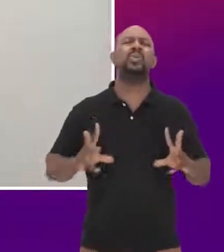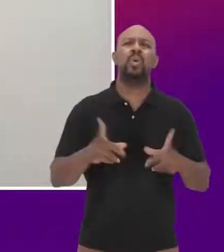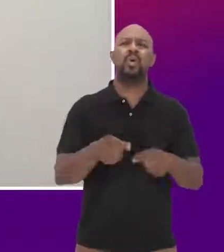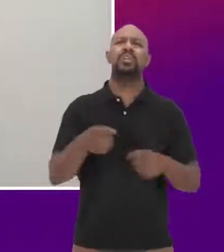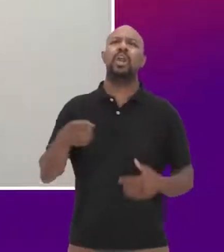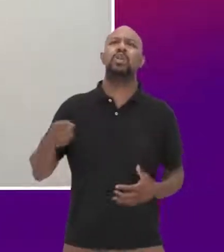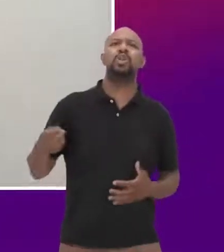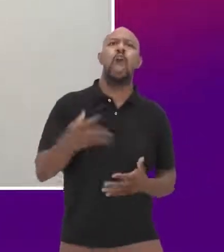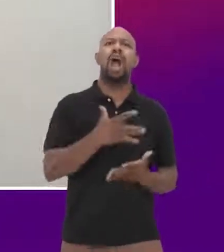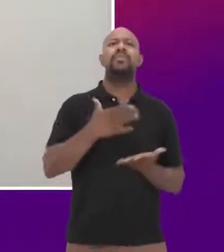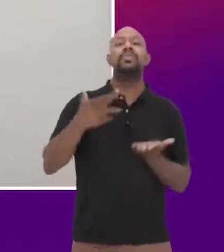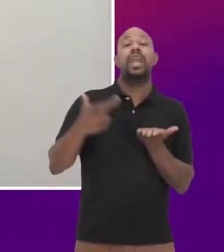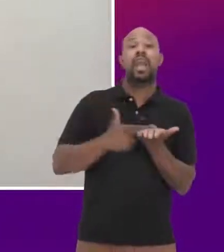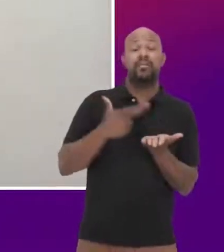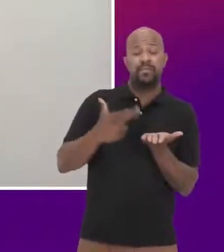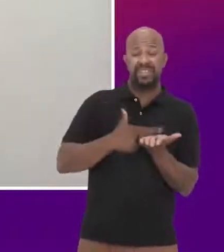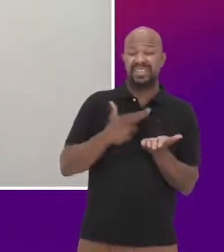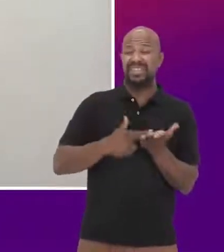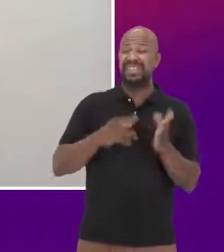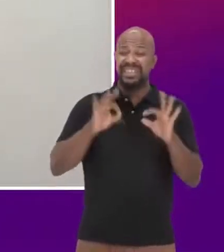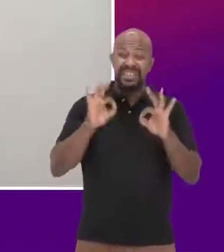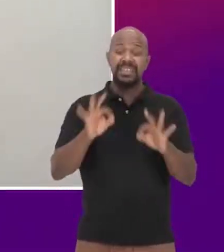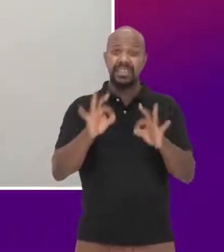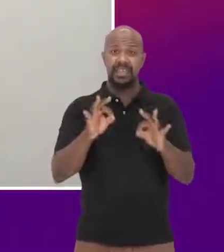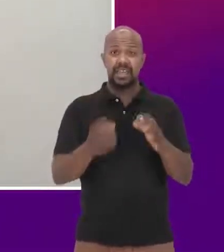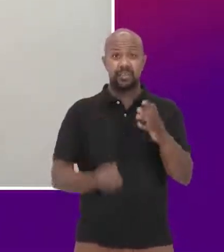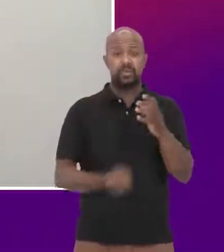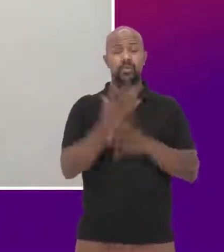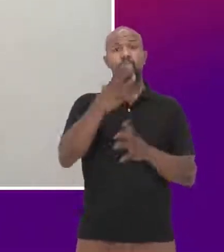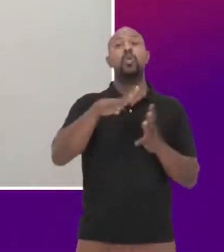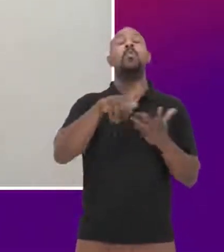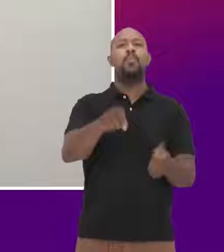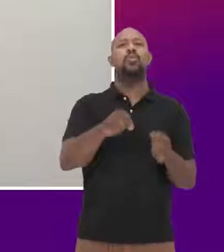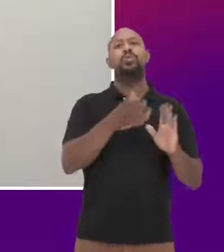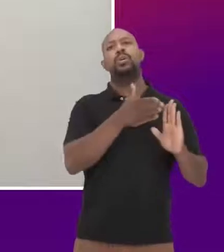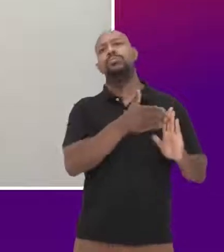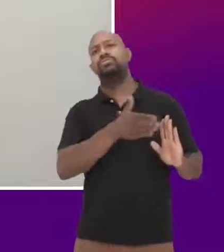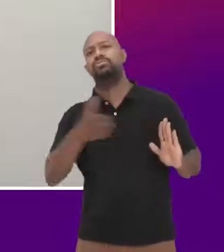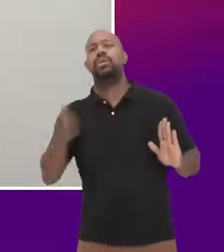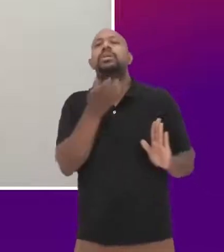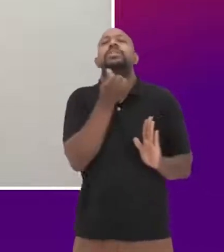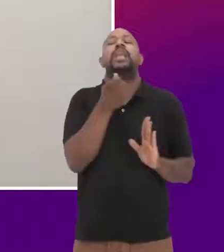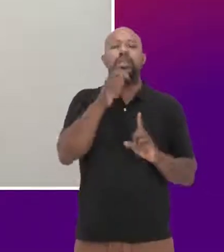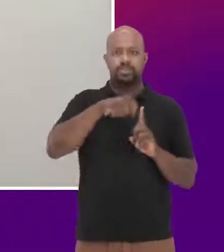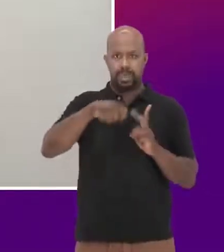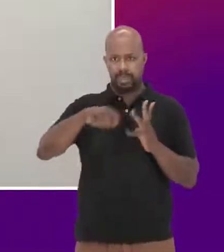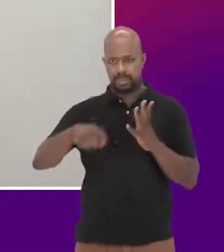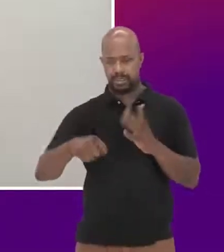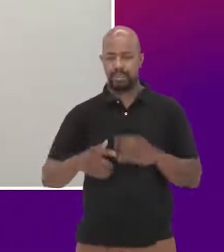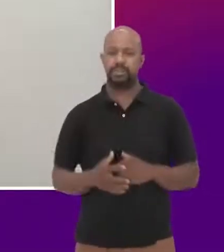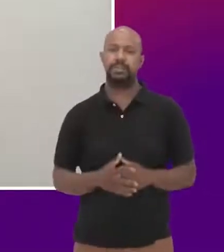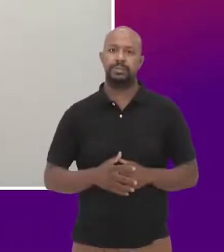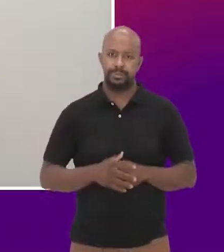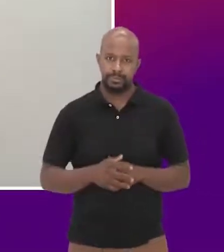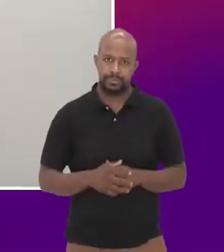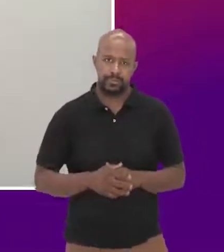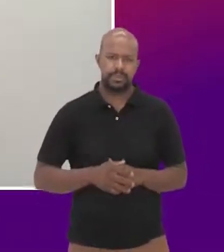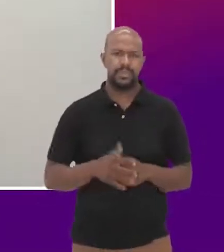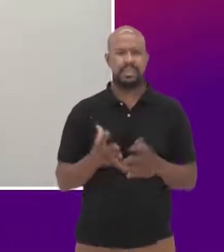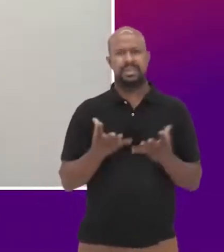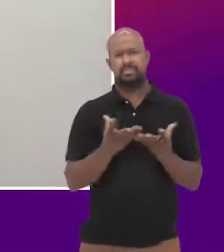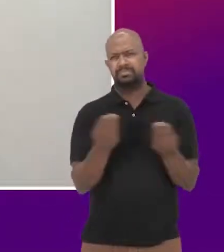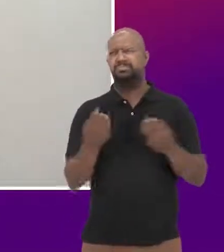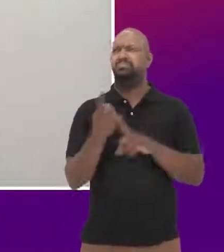novas revistas espetaculares que surgiram no mundo nos últimos 6 meses, com